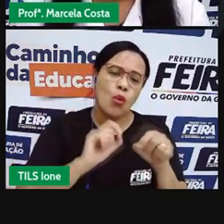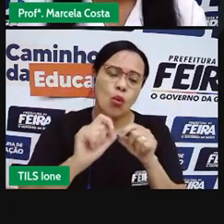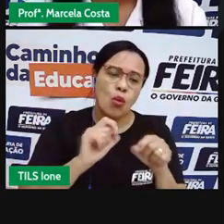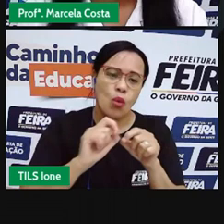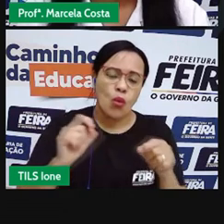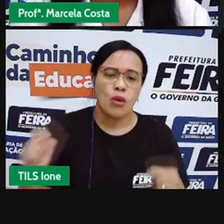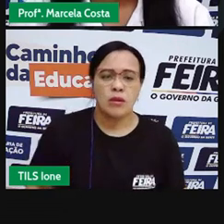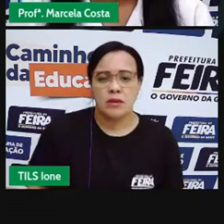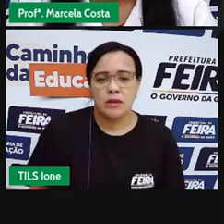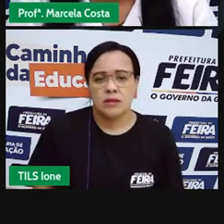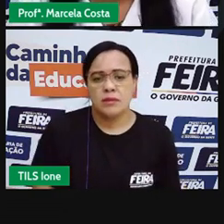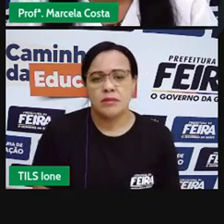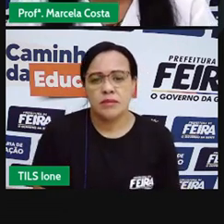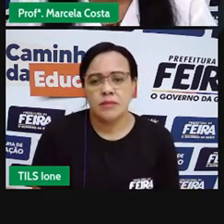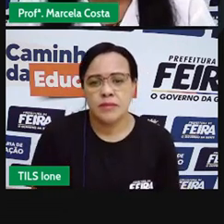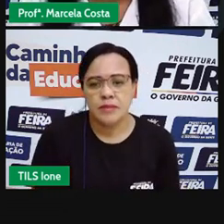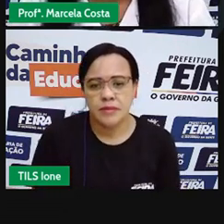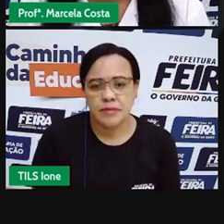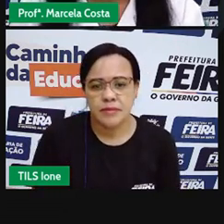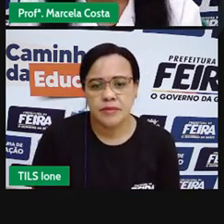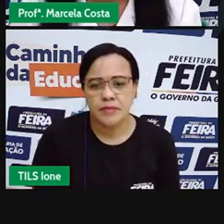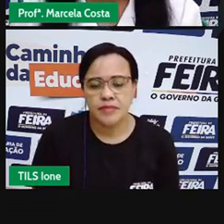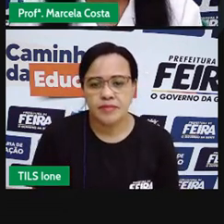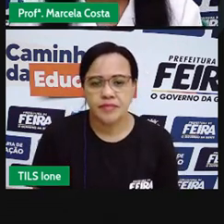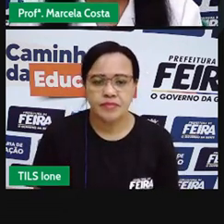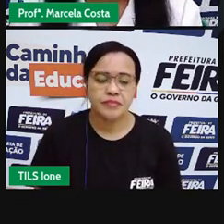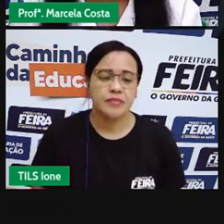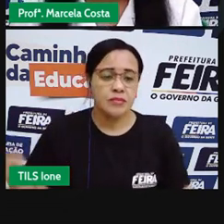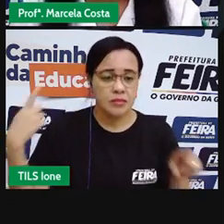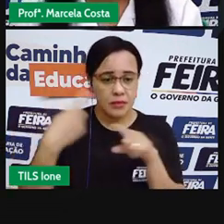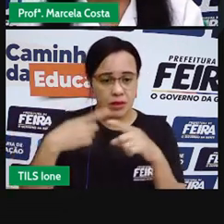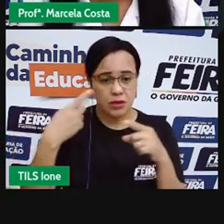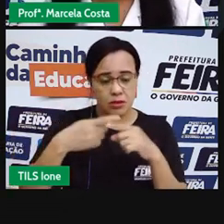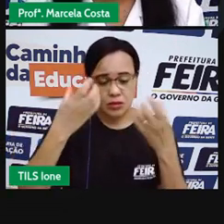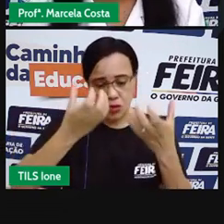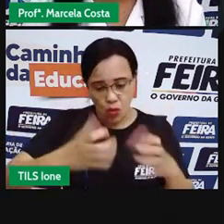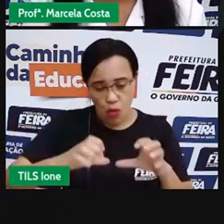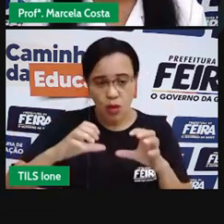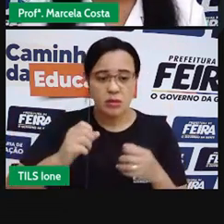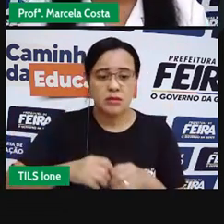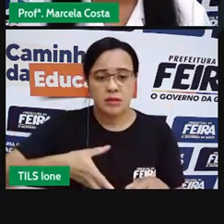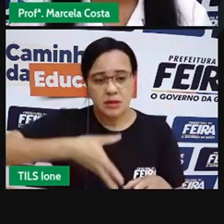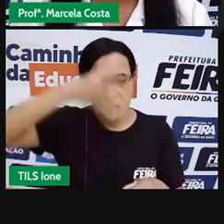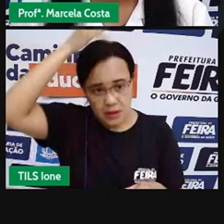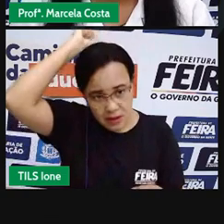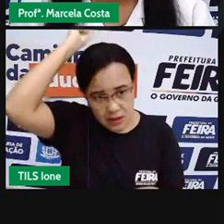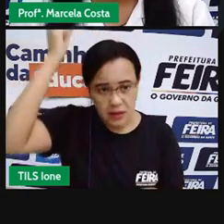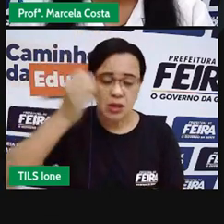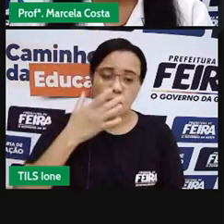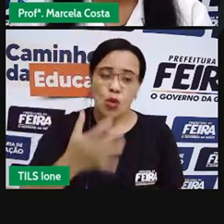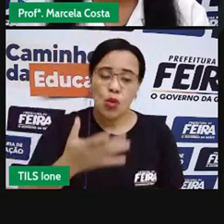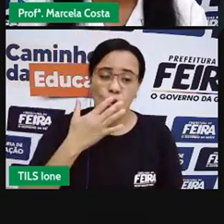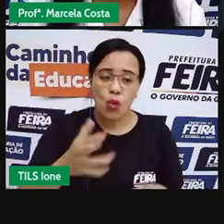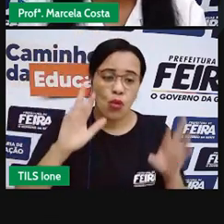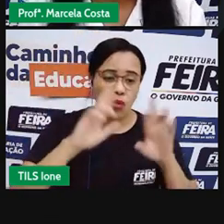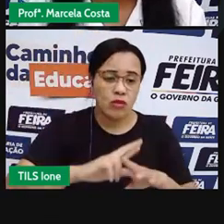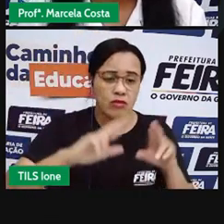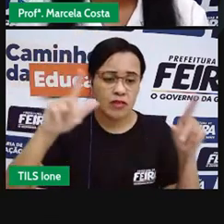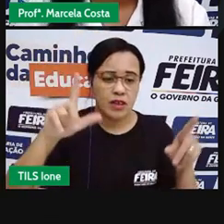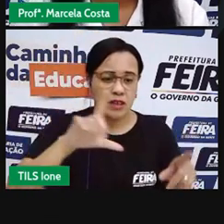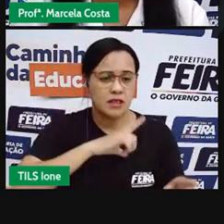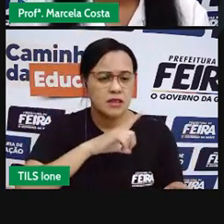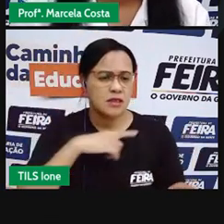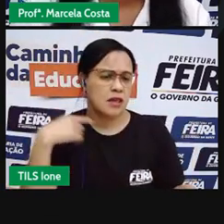que diz assim: por que os ovos da galinha têm cor diferente? Essa reportagem está no site Estudo